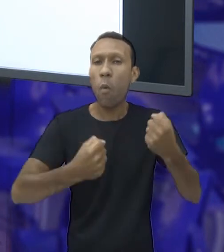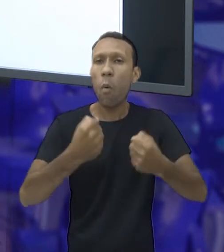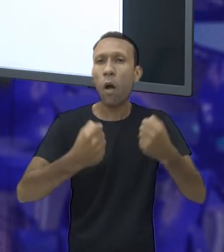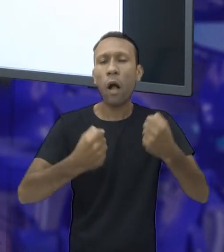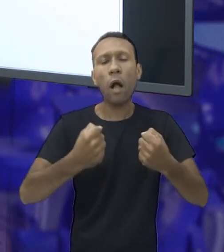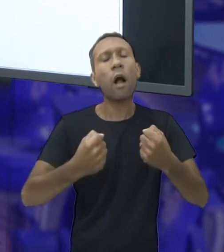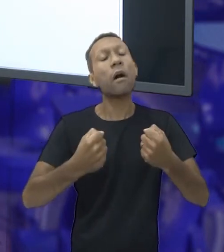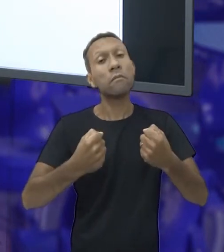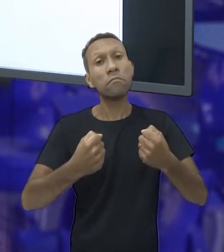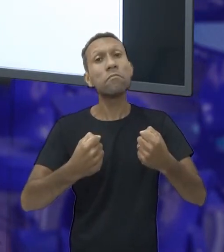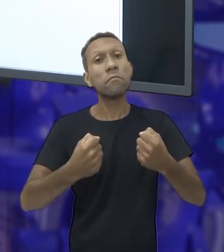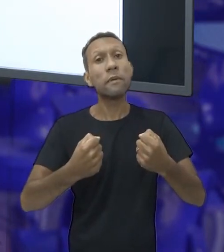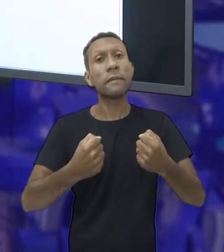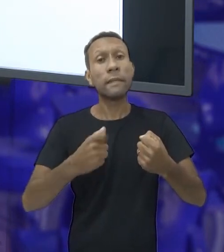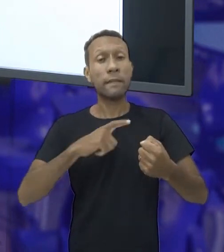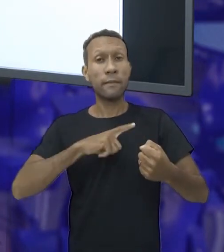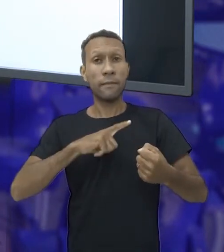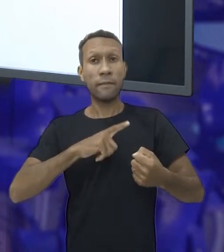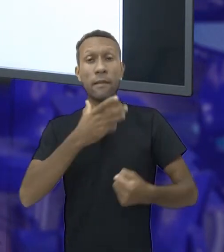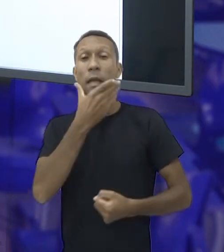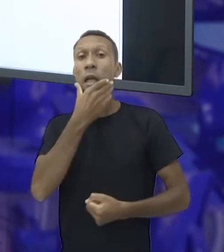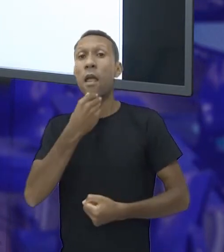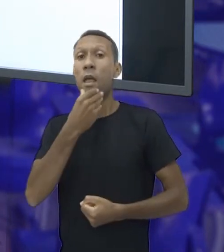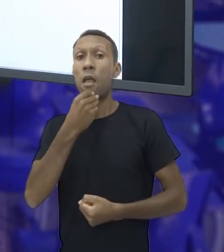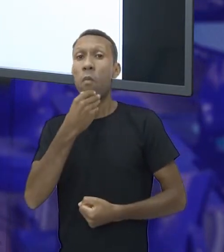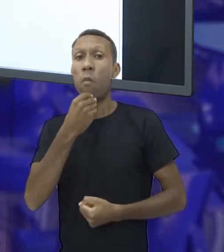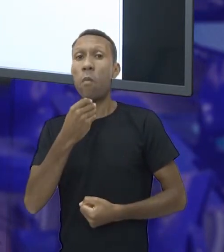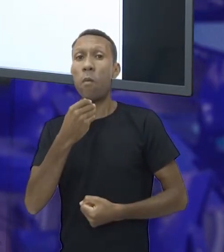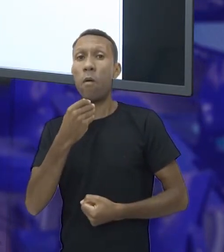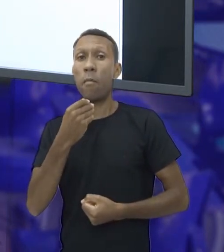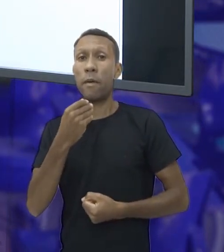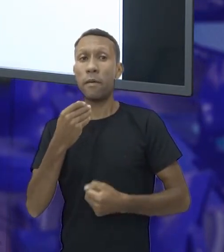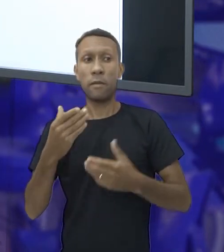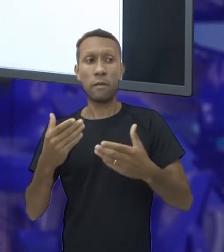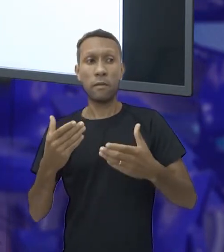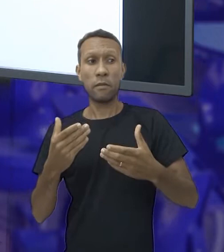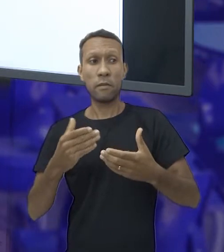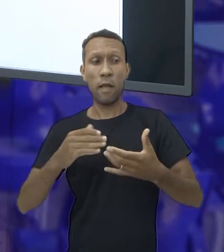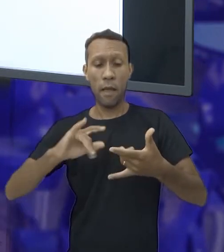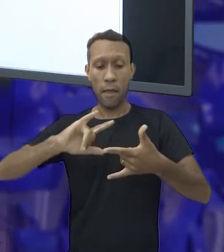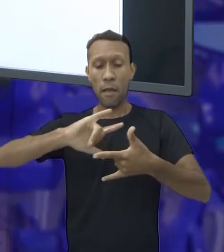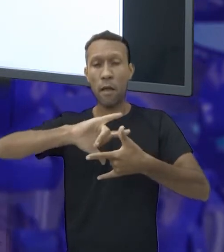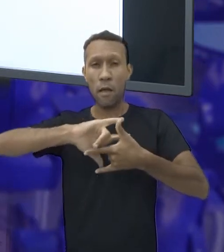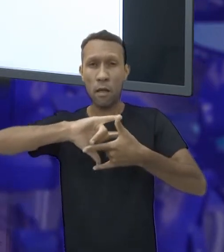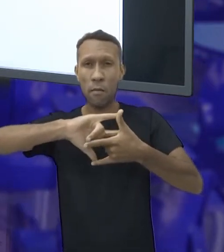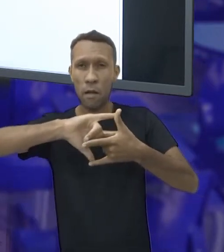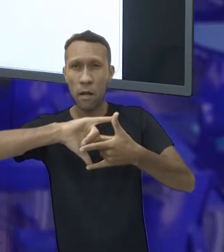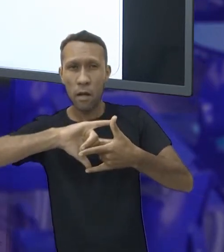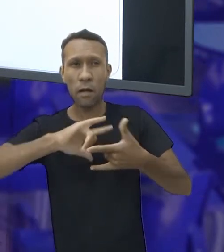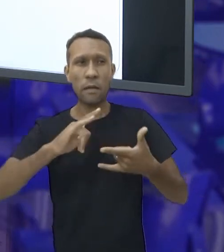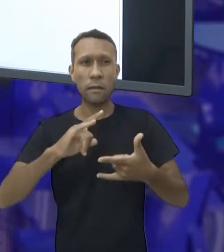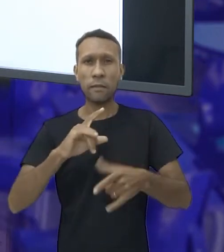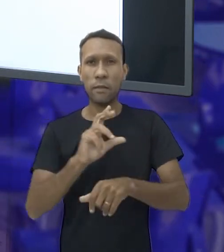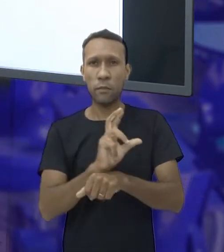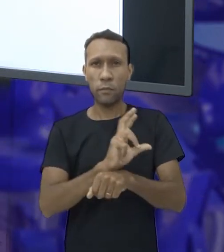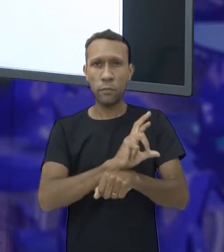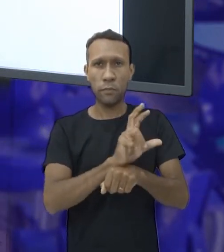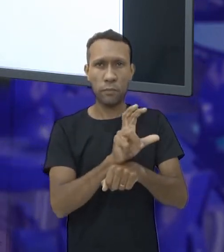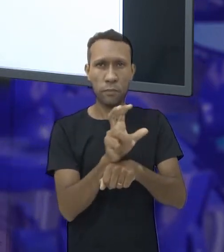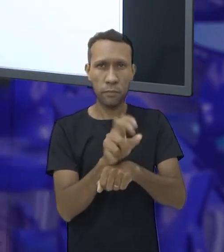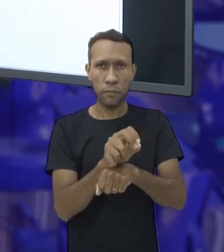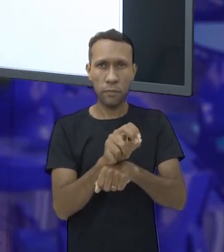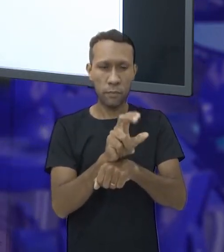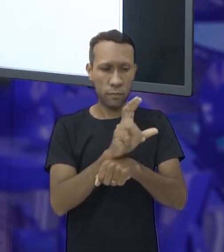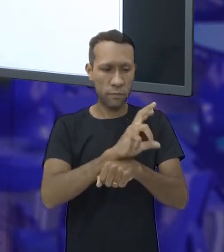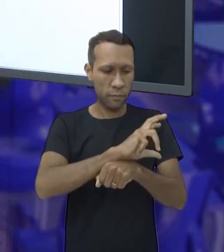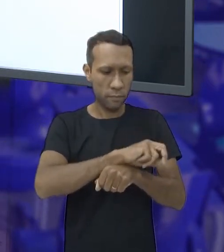esses braços eles são programados. Você tem um sistema operacional, certo? Programa esses braços robóticos a